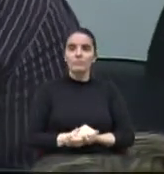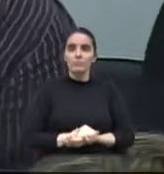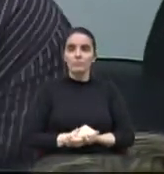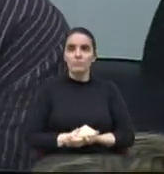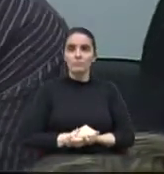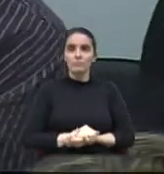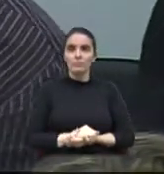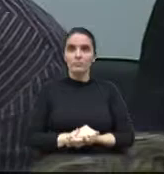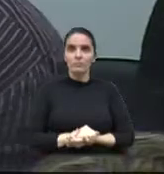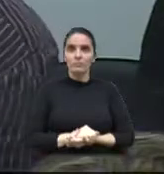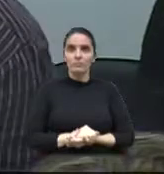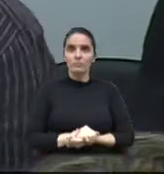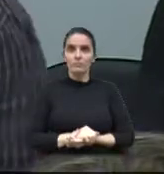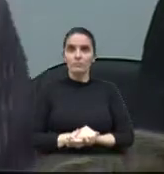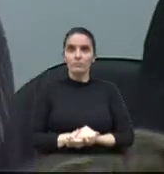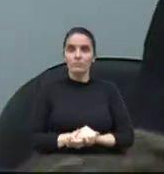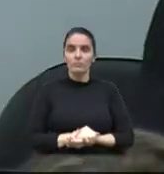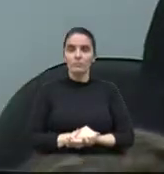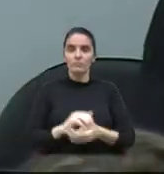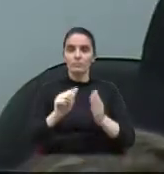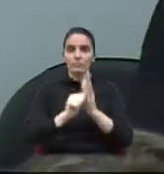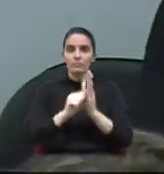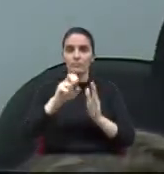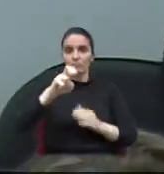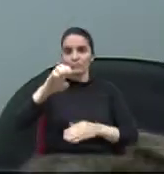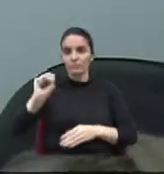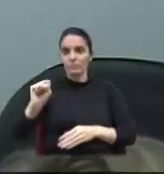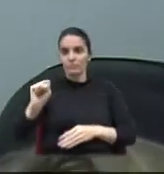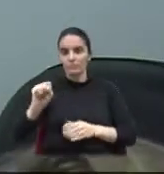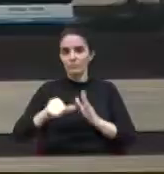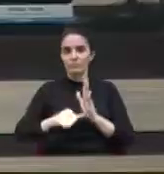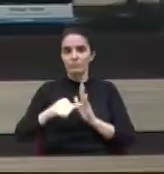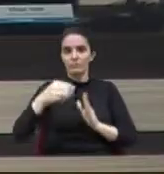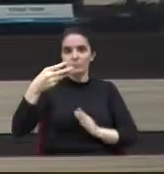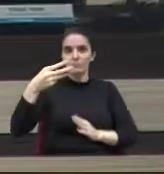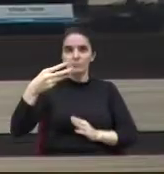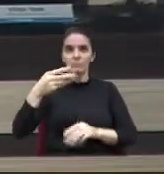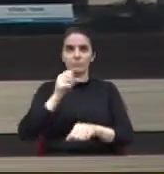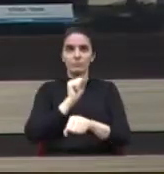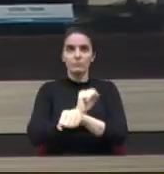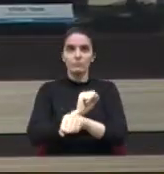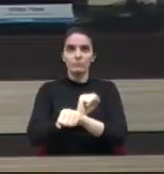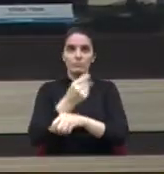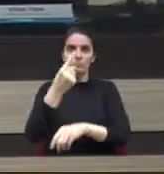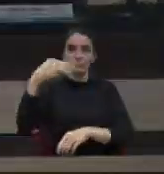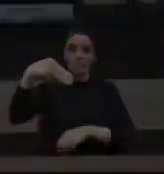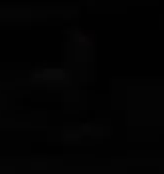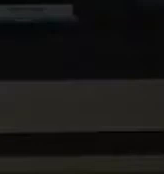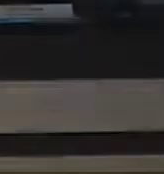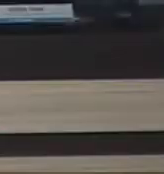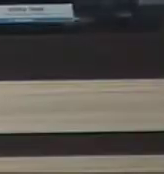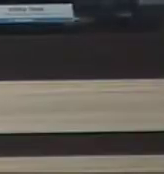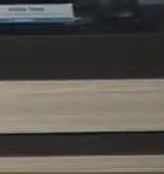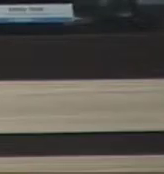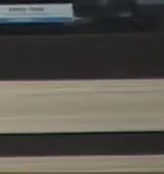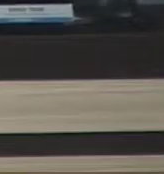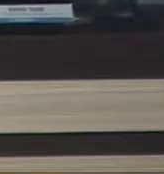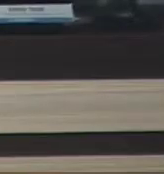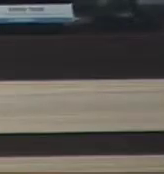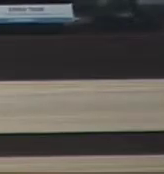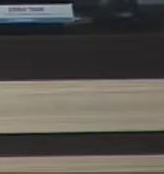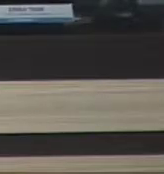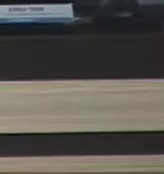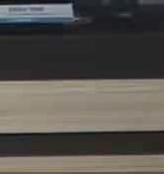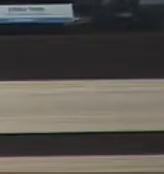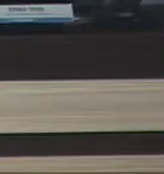artigo 58, inciso 3. A sessão está suspensa por um minuto. Aberta. O senhor